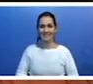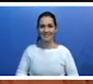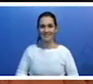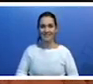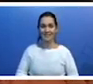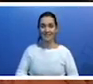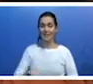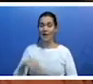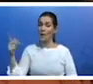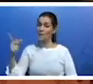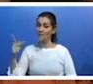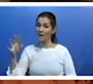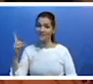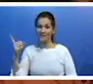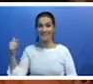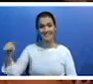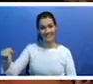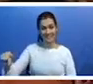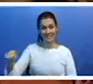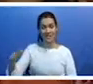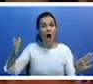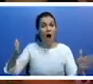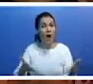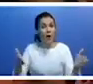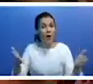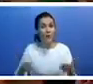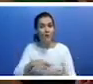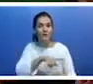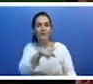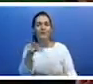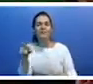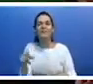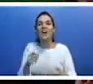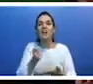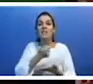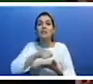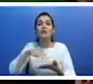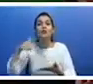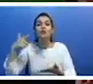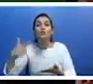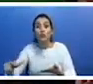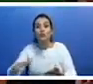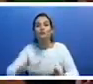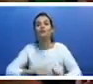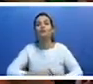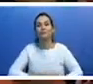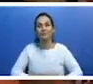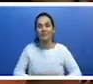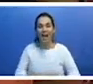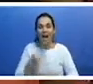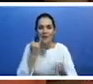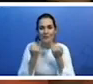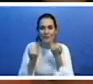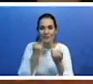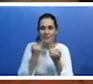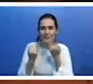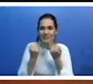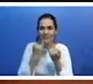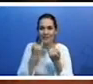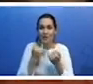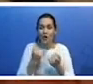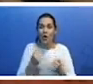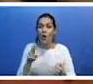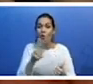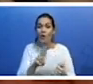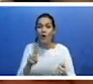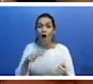Continuando na página 17, agora reescreva a mesma informação usando